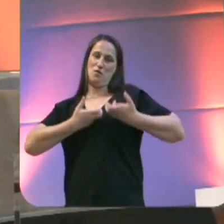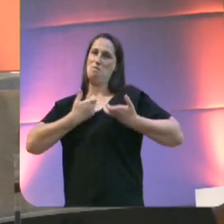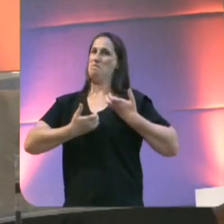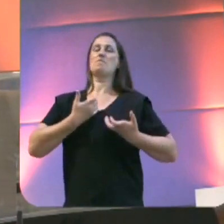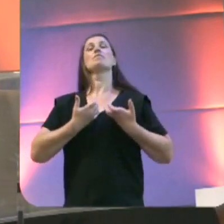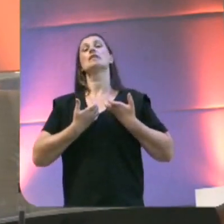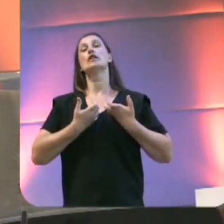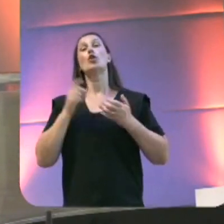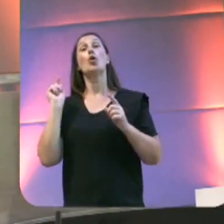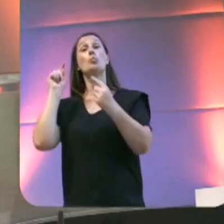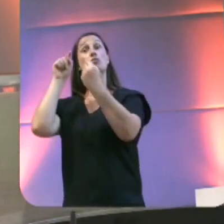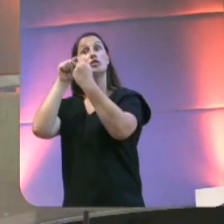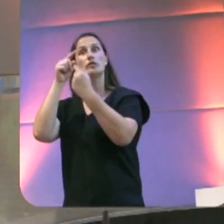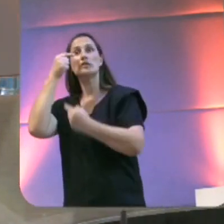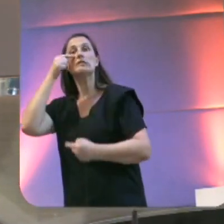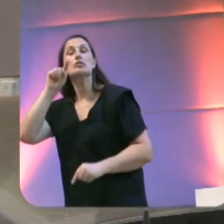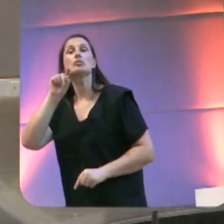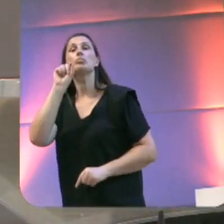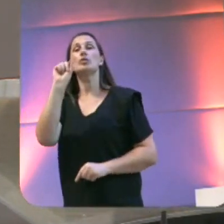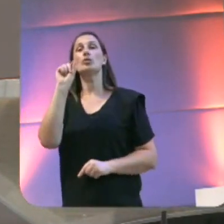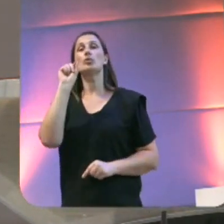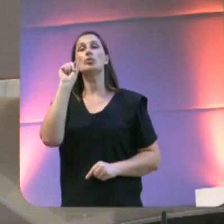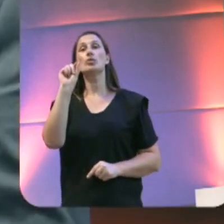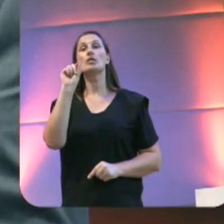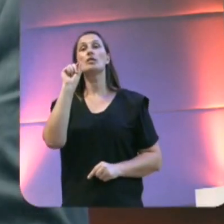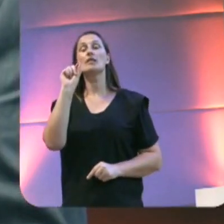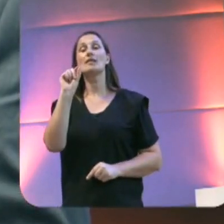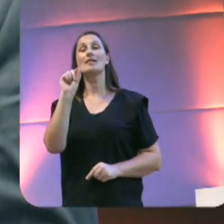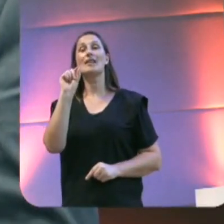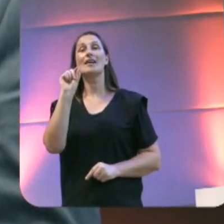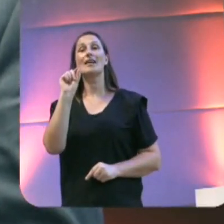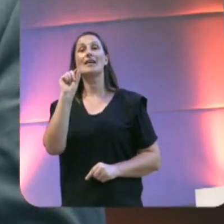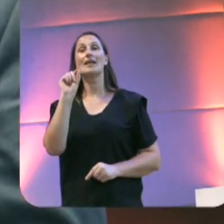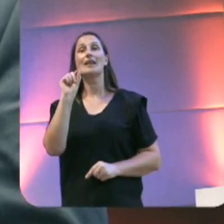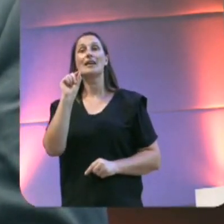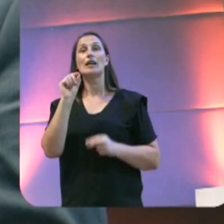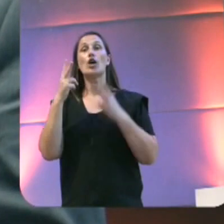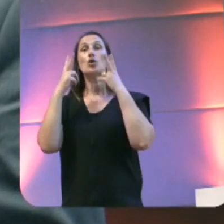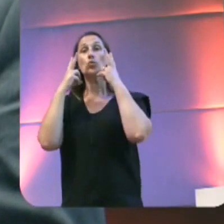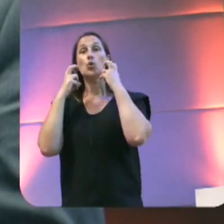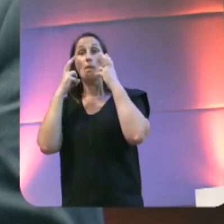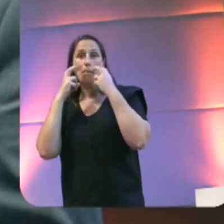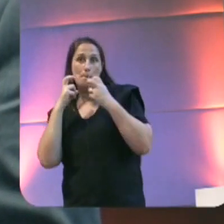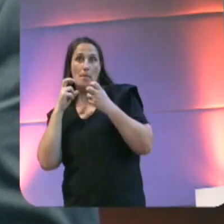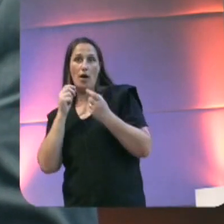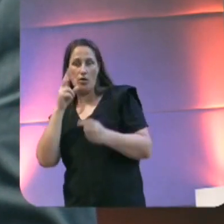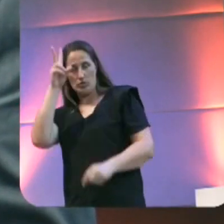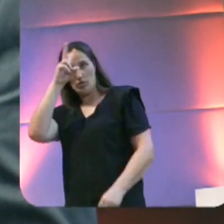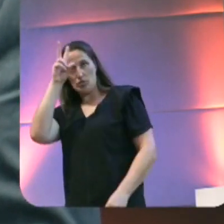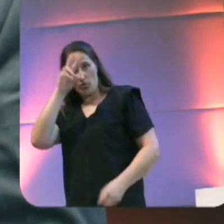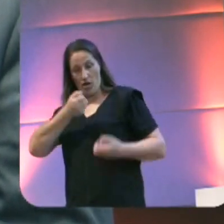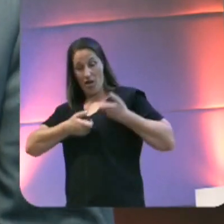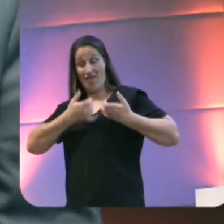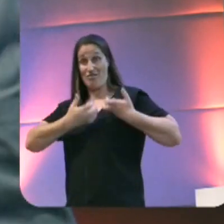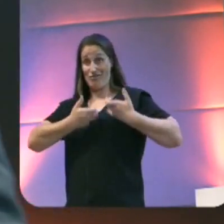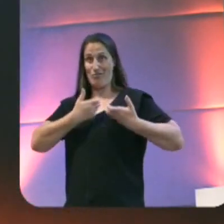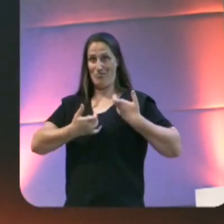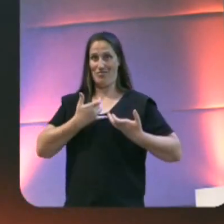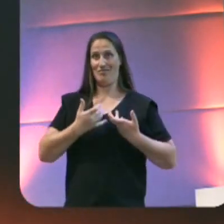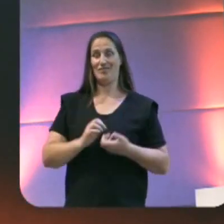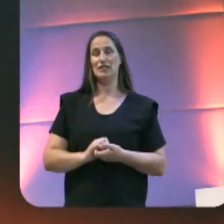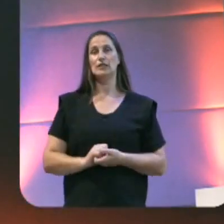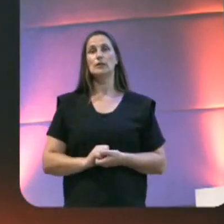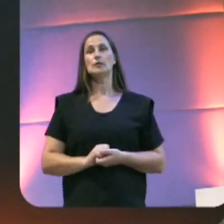objetivos desse estudo era descobrir o que havia de comum na história dos avivamentos.